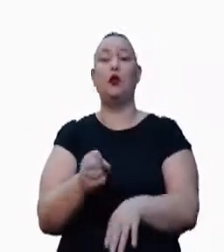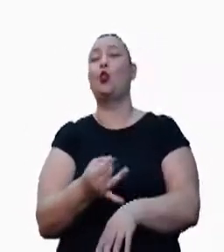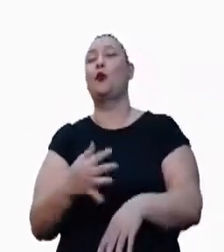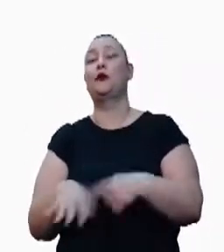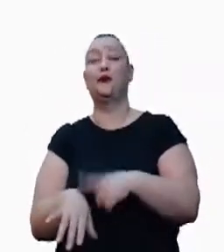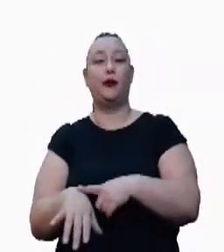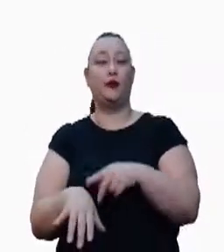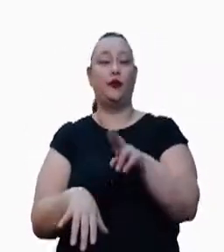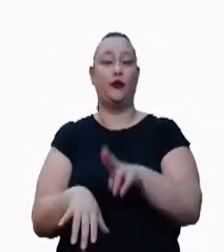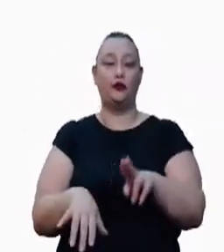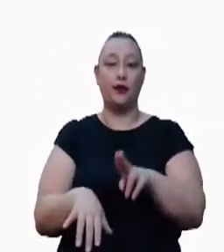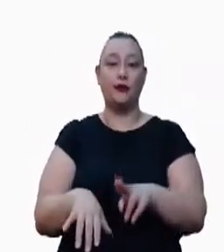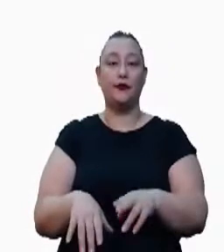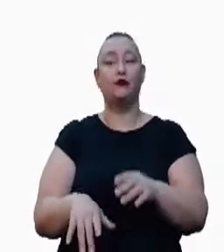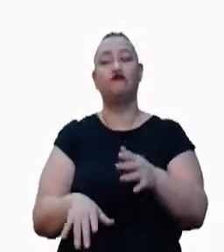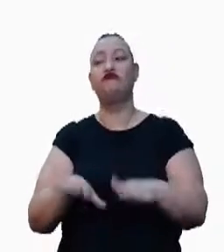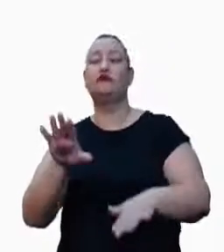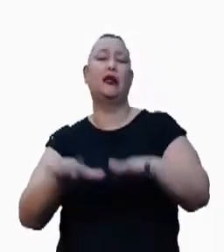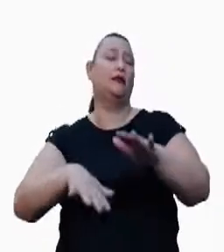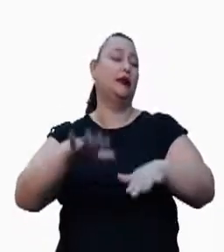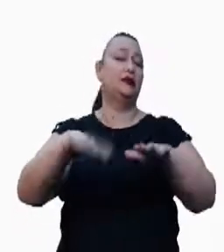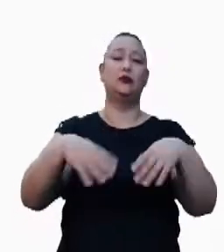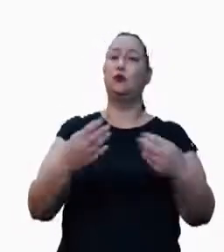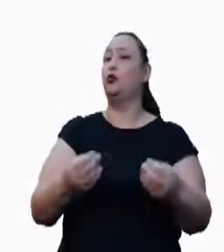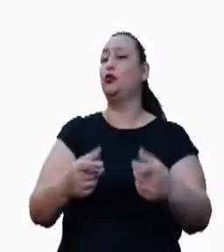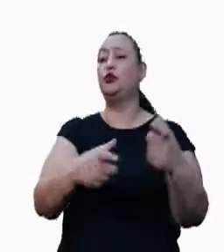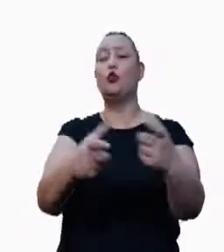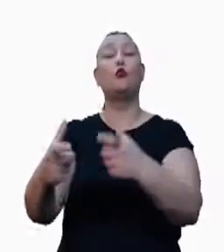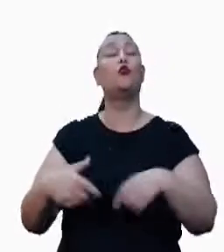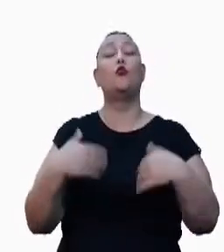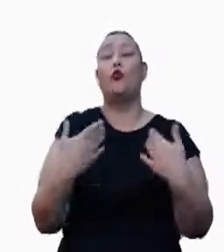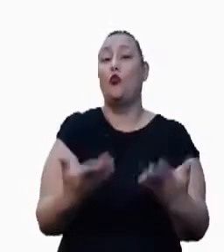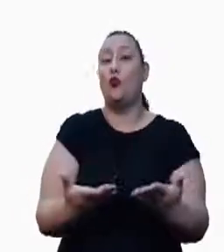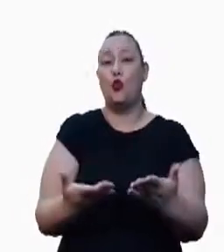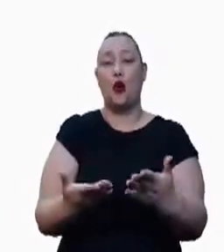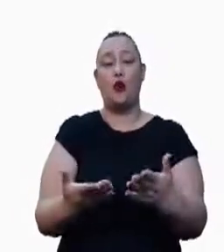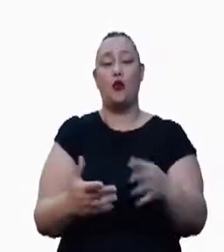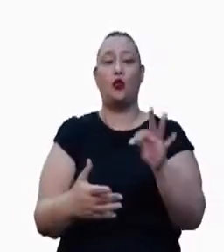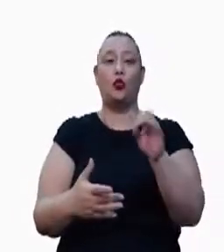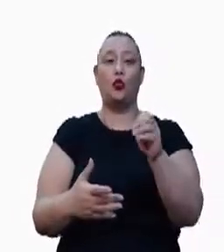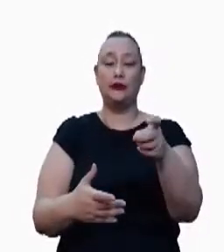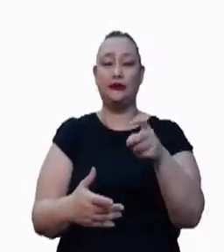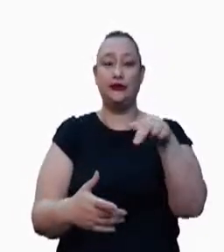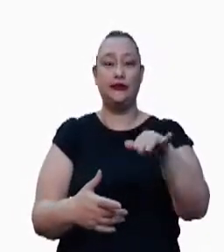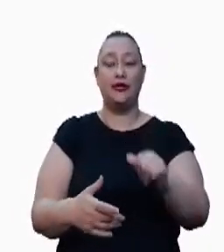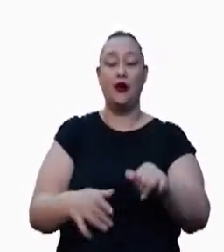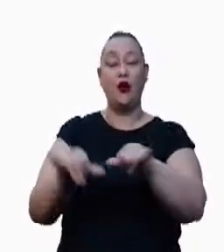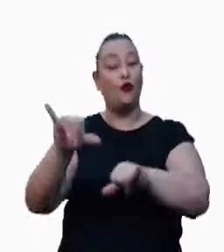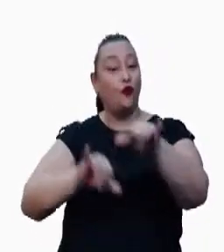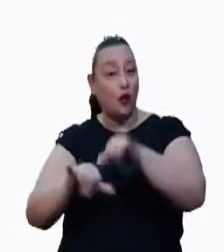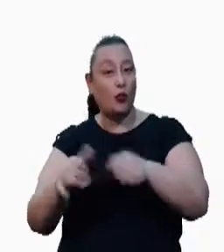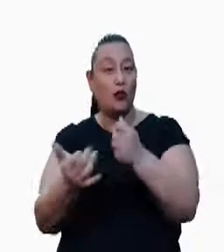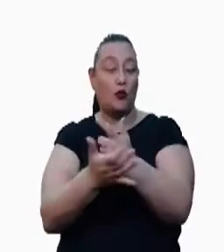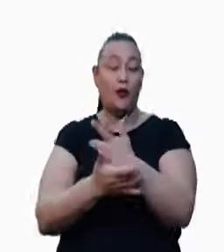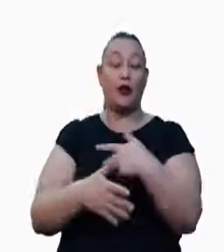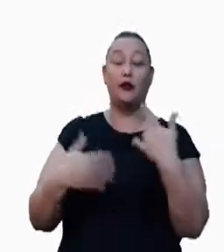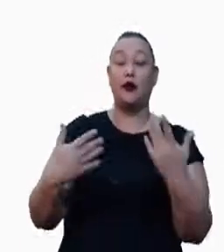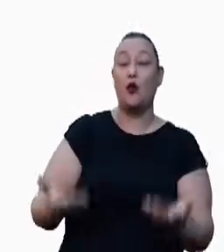durar. Então, depende muito de qual é a toxina, né, a comprada, qual é